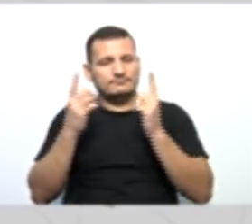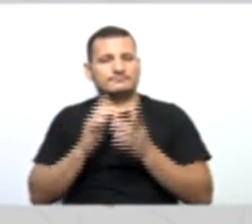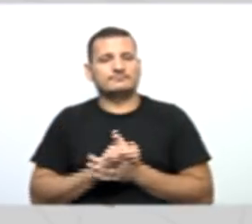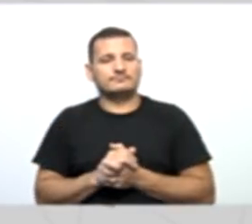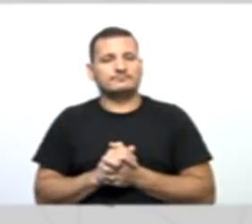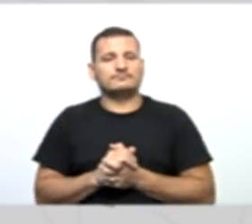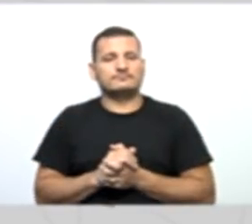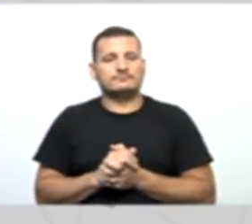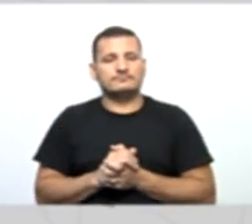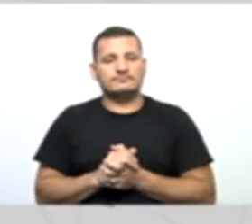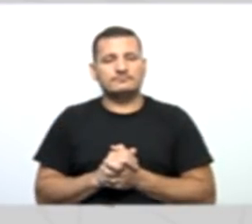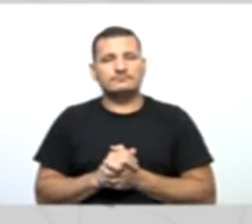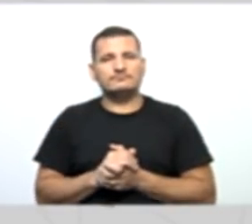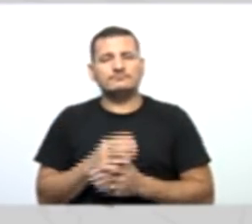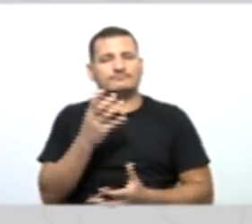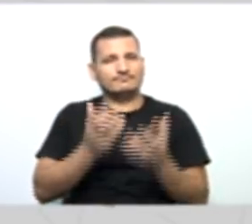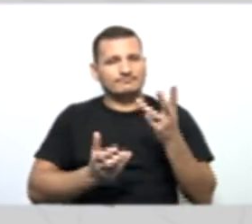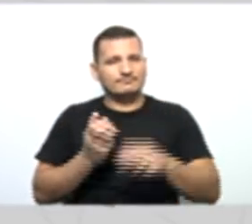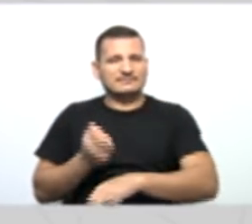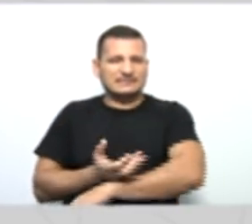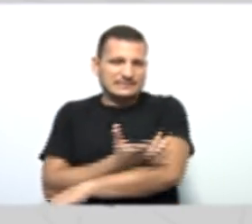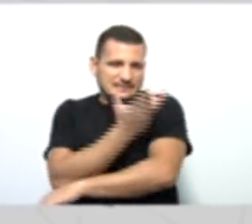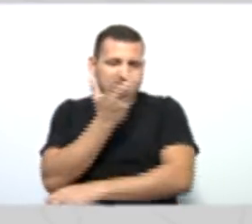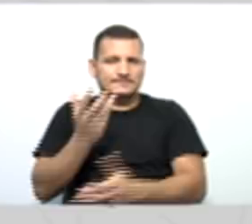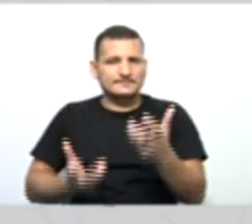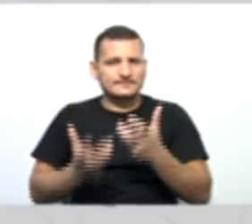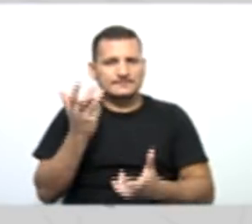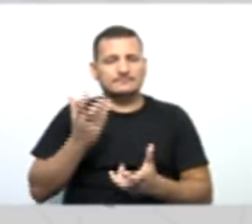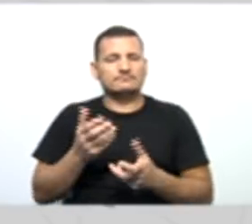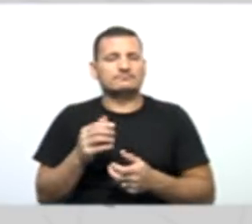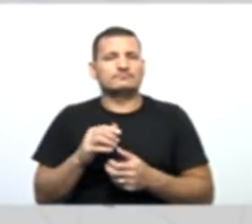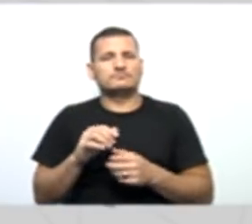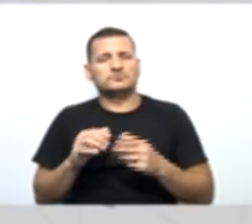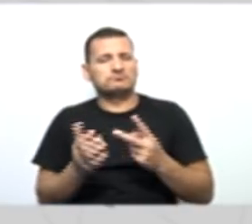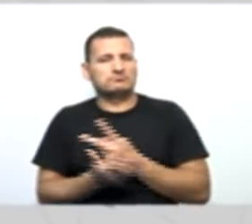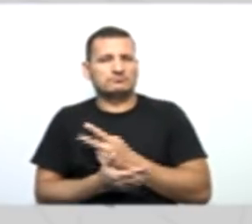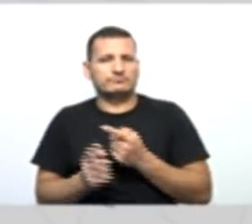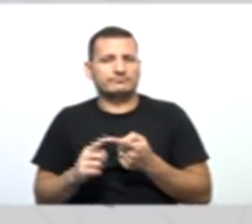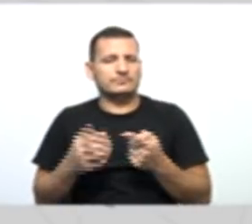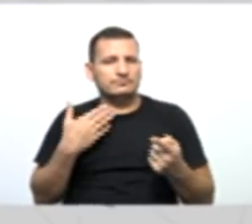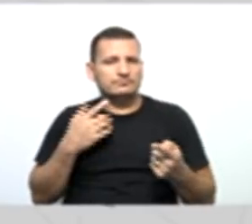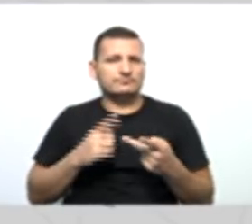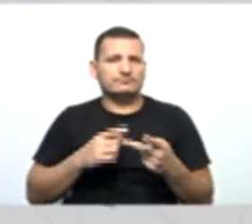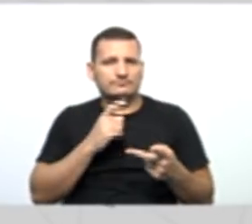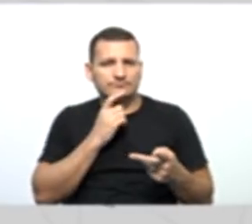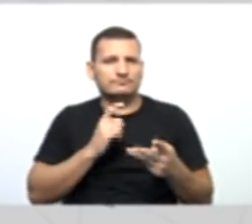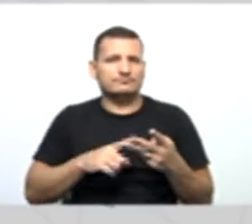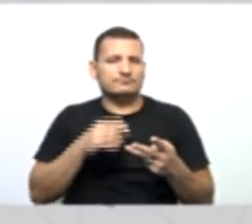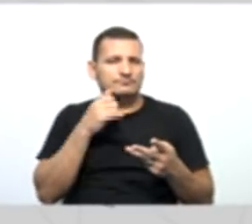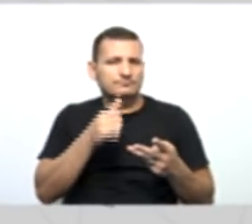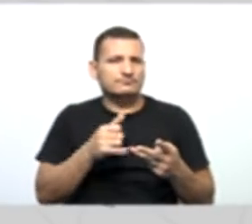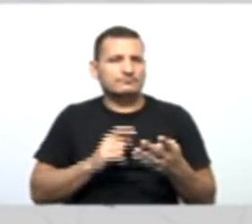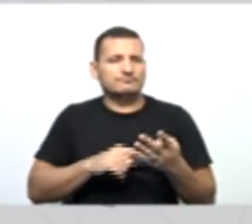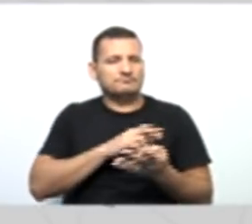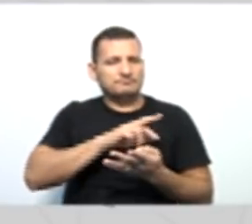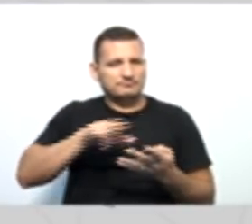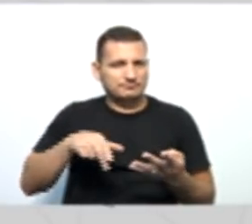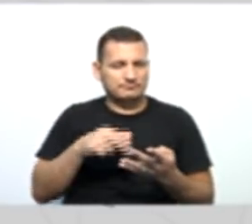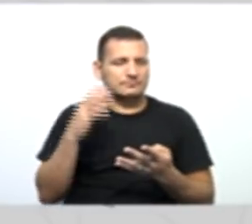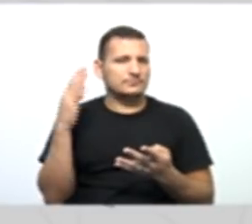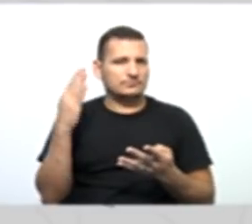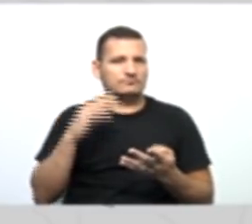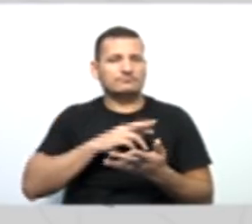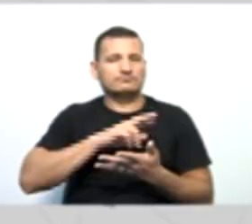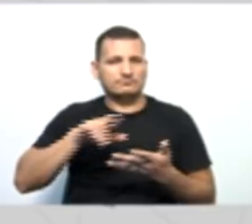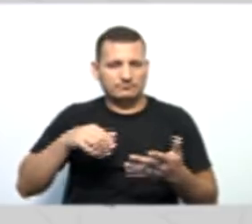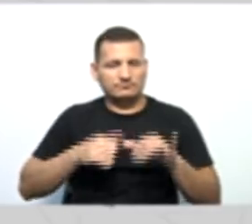Queimadura, lesão decorrente da ação do calor, frio, produtos químicos, corrente elétrica, radiações, substâncias